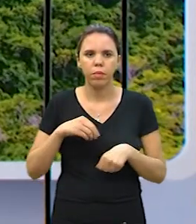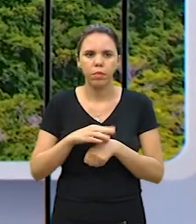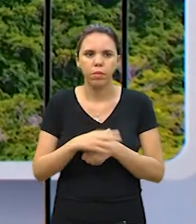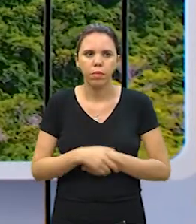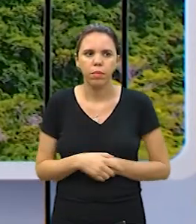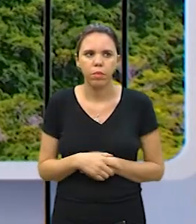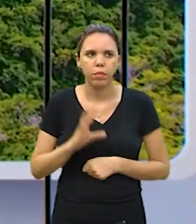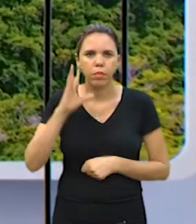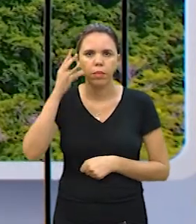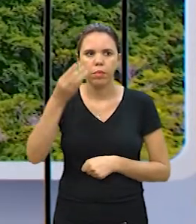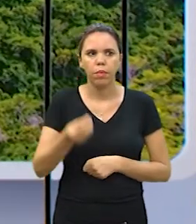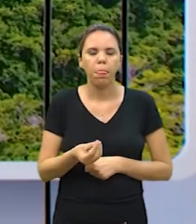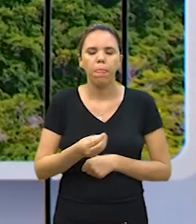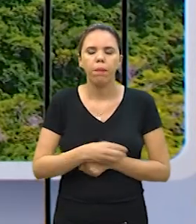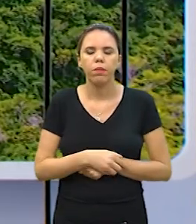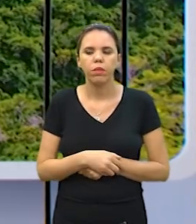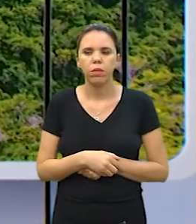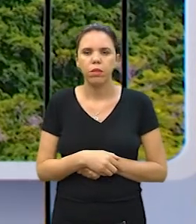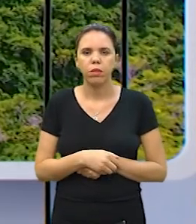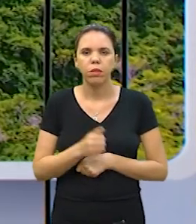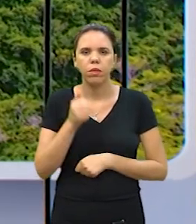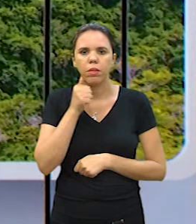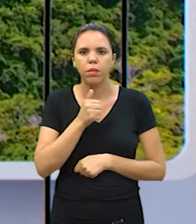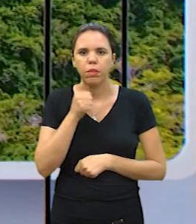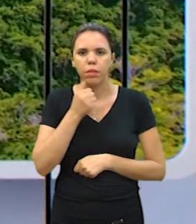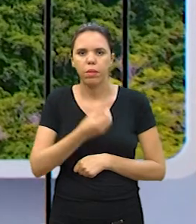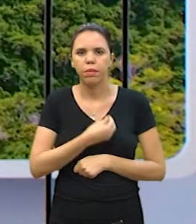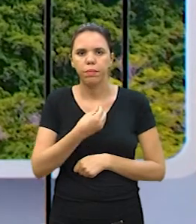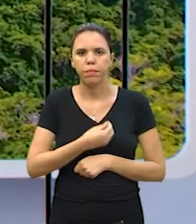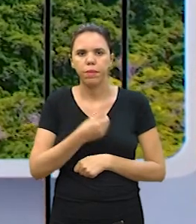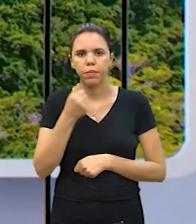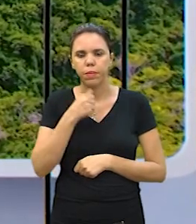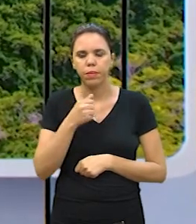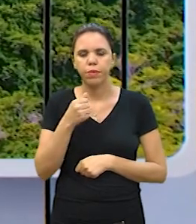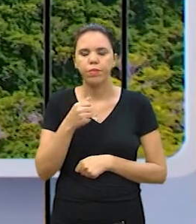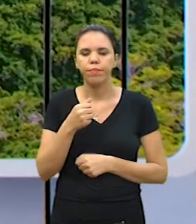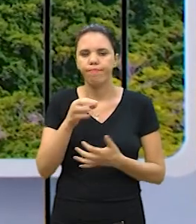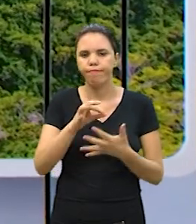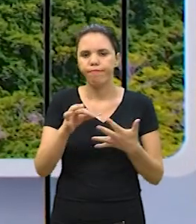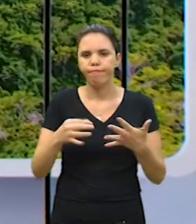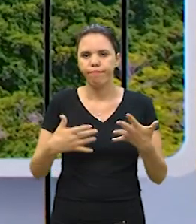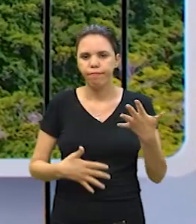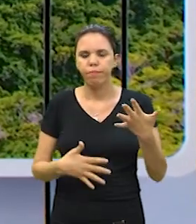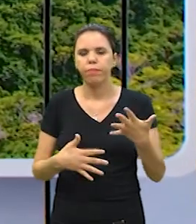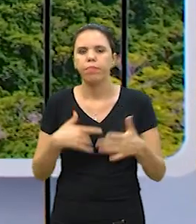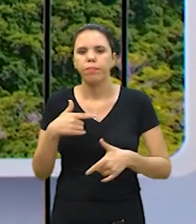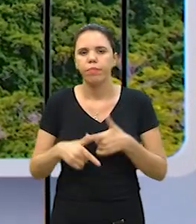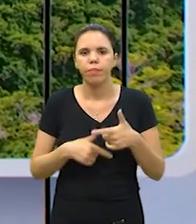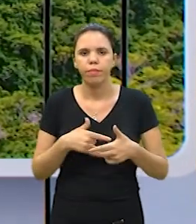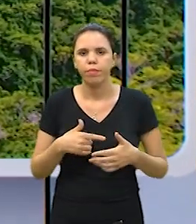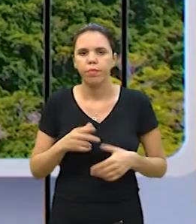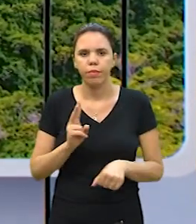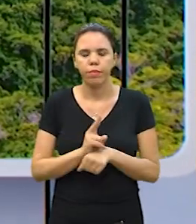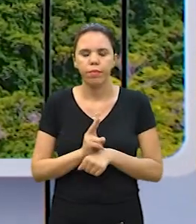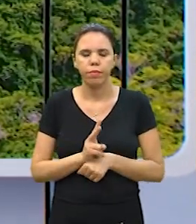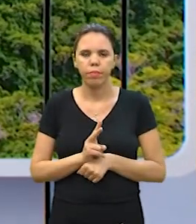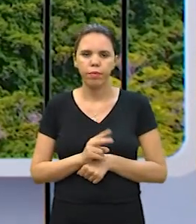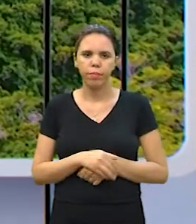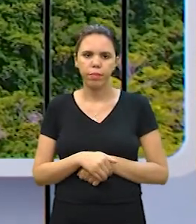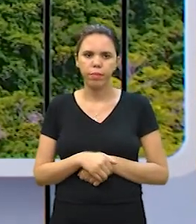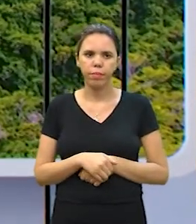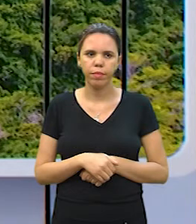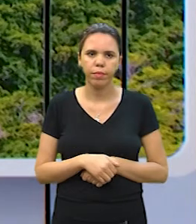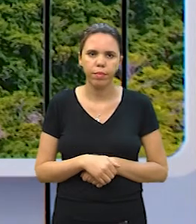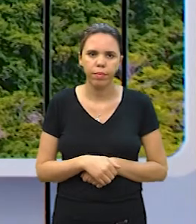precisamos dar, né? Entender que a mulher e a vida da mulher ela é permeada de uma série de questões de trabalho, do